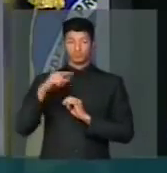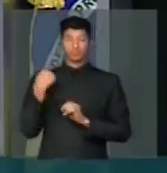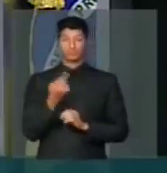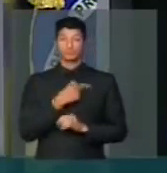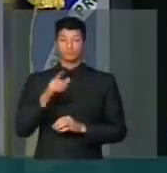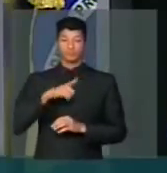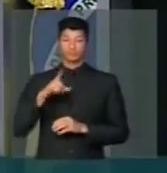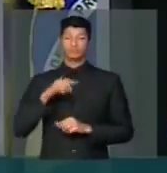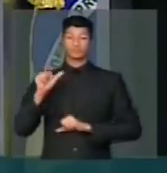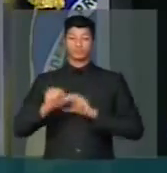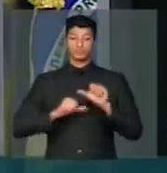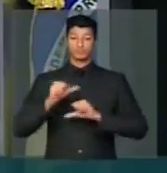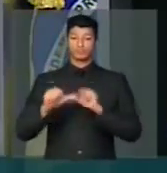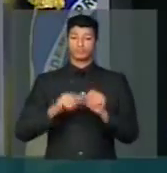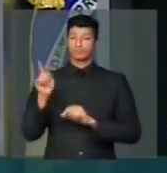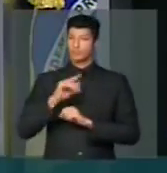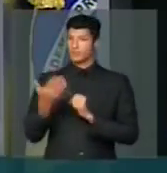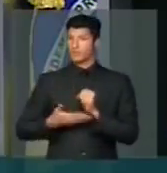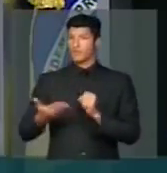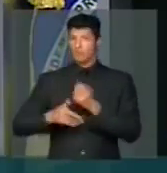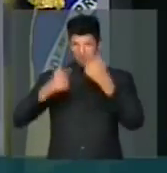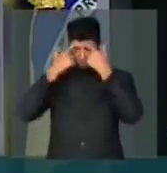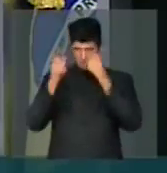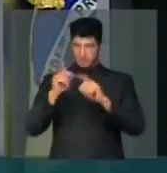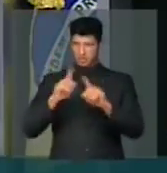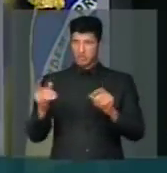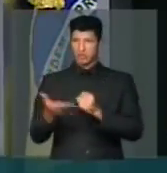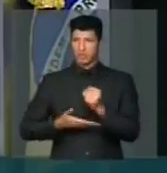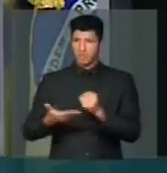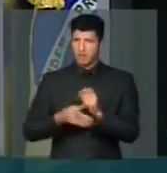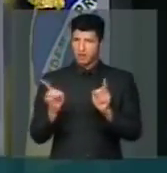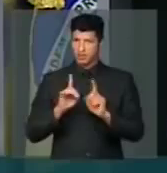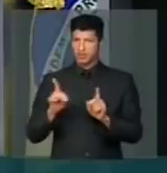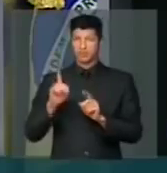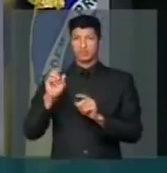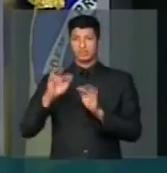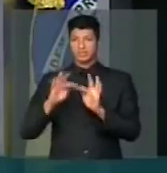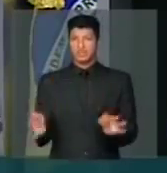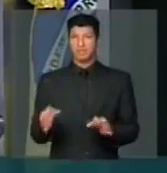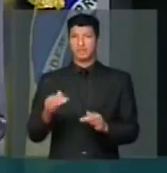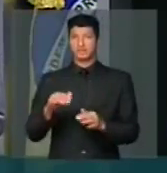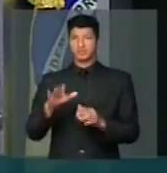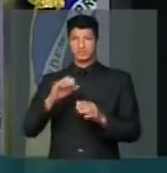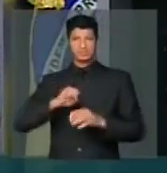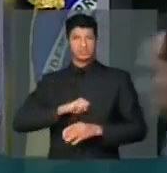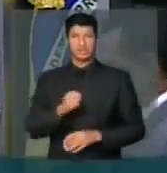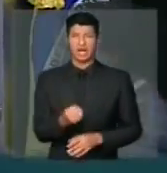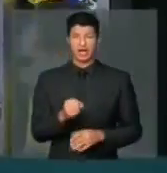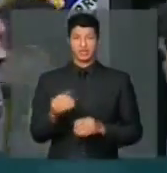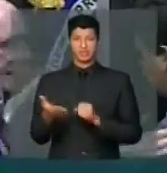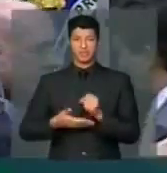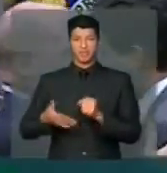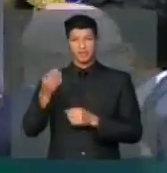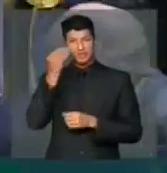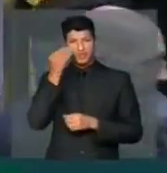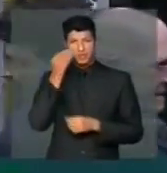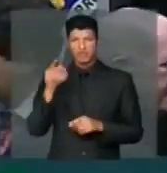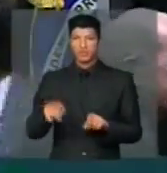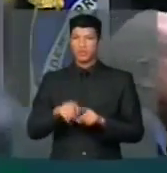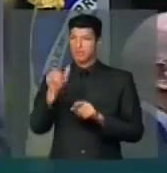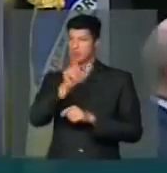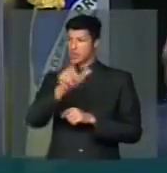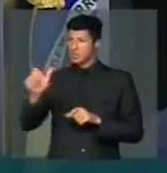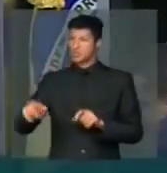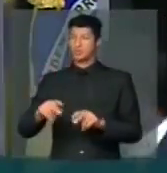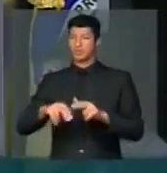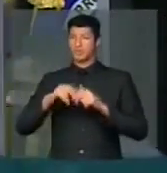nós tenhamos a mudança, não com base na vingança, não com base simplesmente no ódio, não com base nas experiências